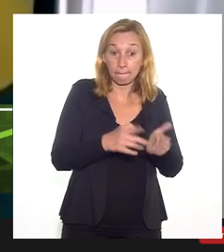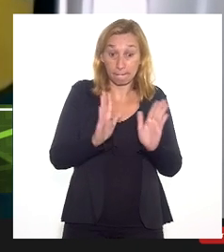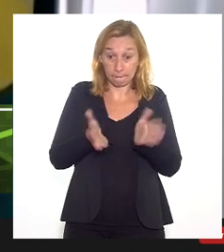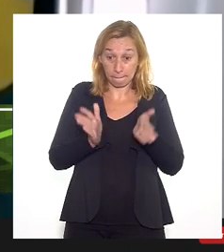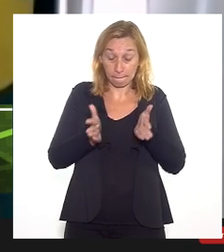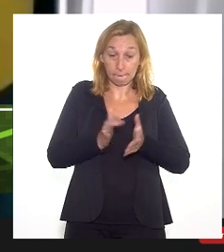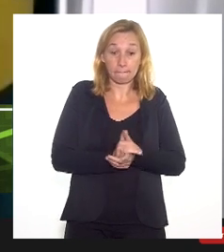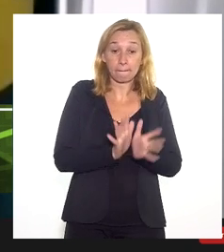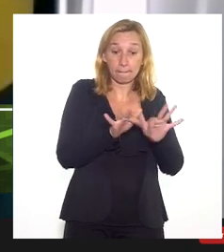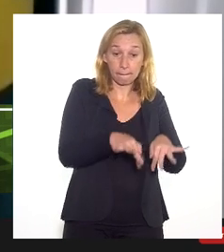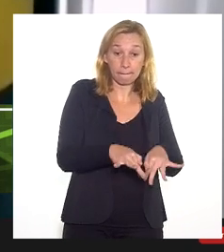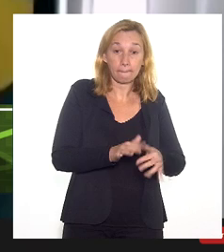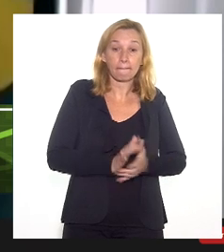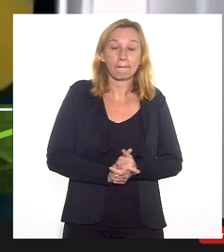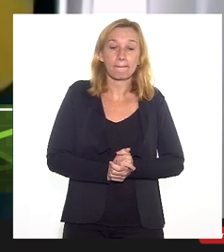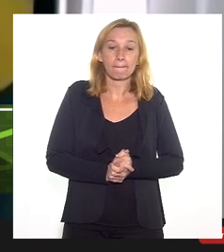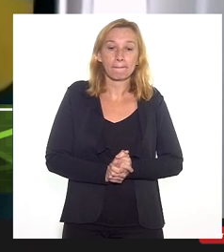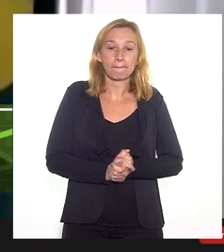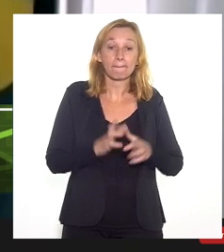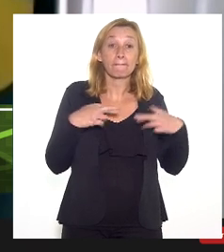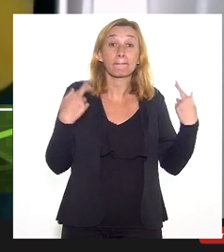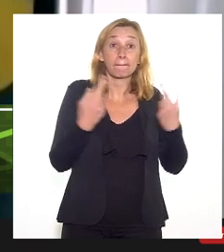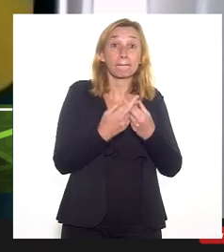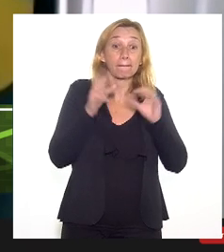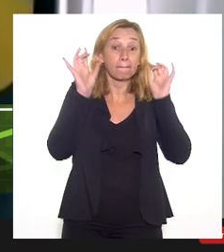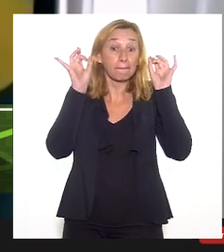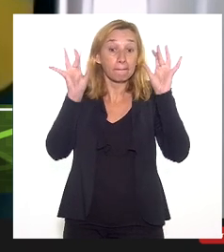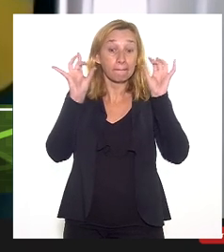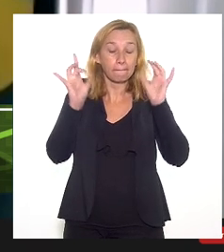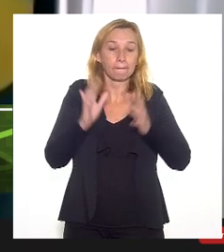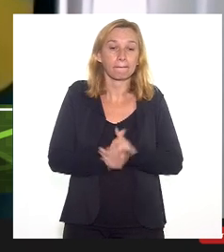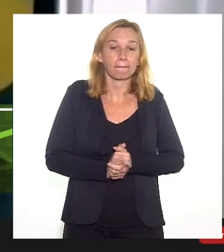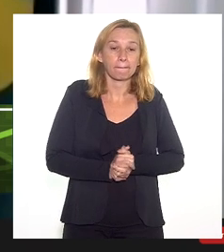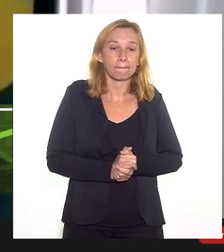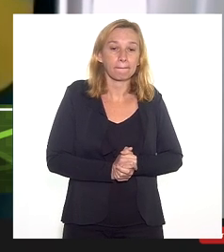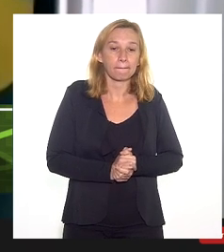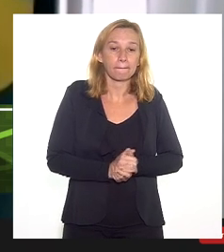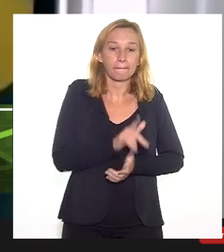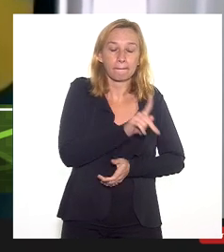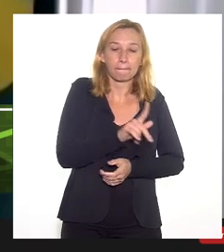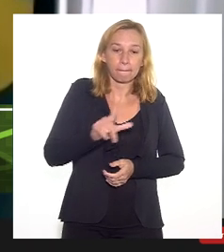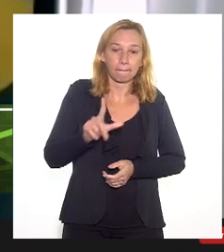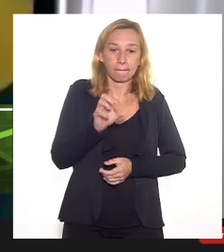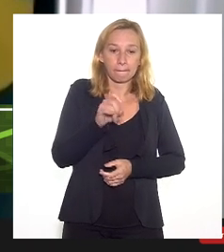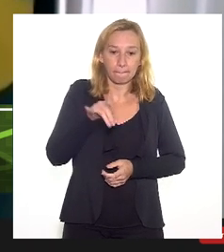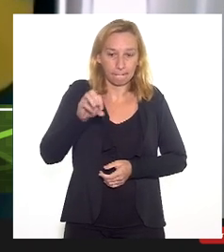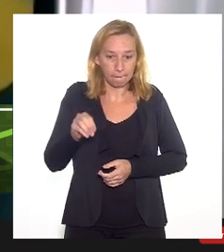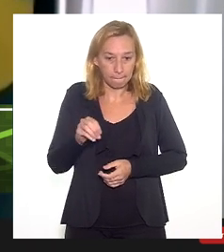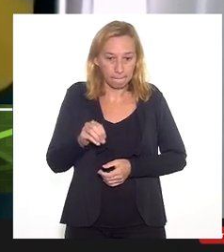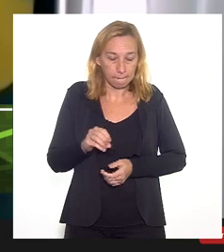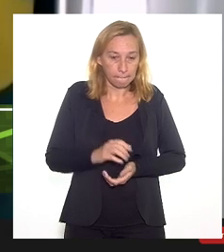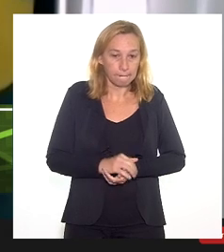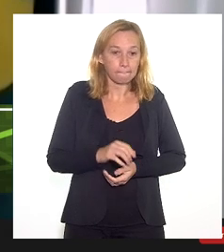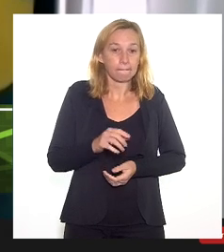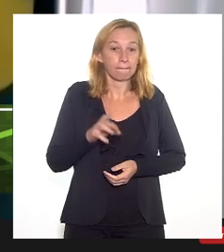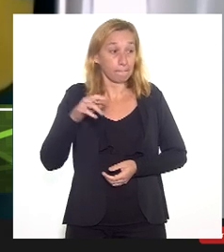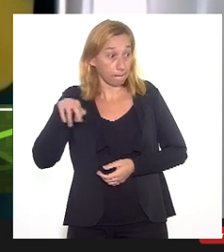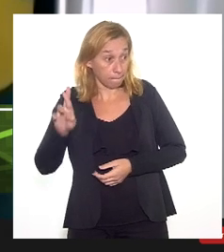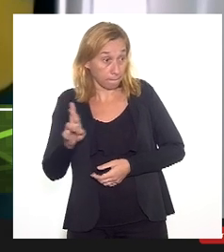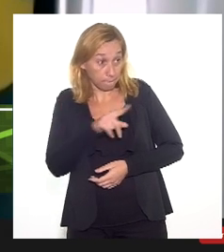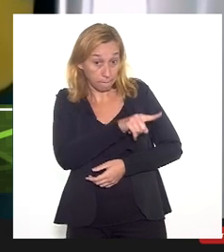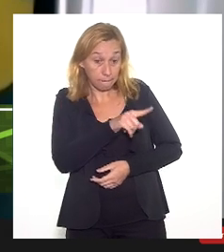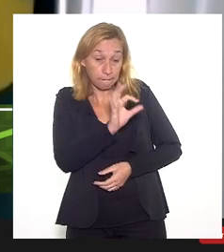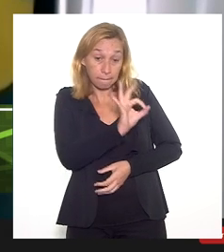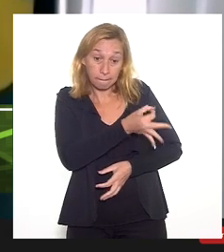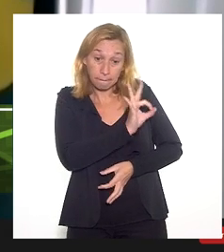terminamos desse circuito fazer audiência específica sobre o PL dos do décimos o magnífico reitor tem razão o